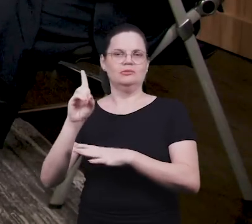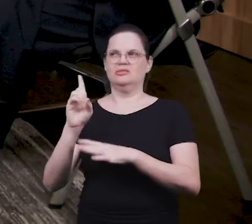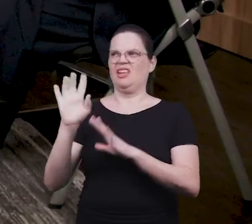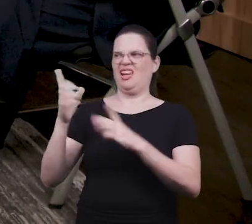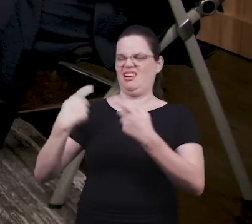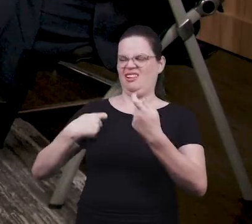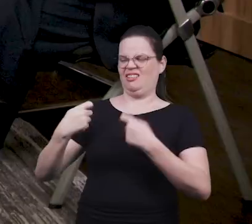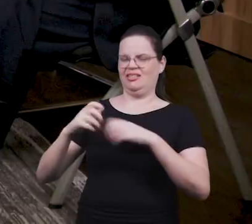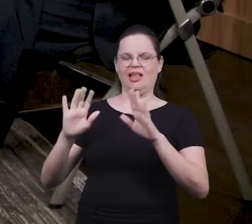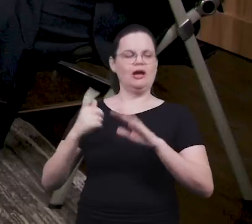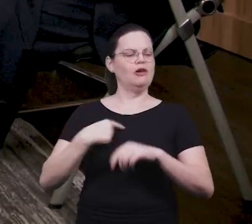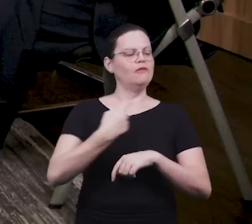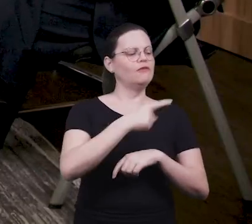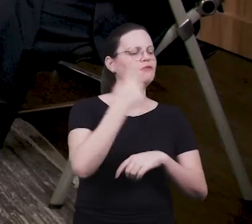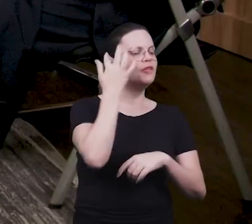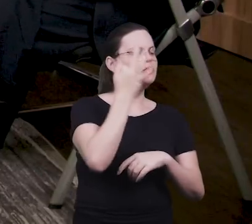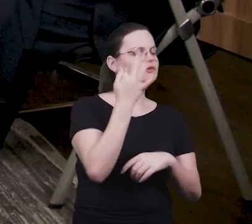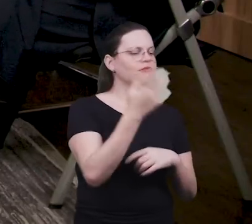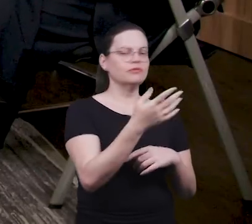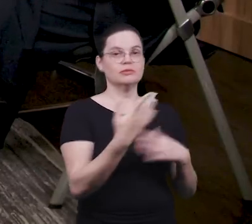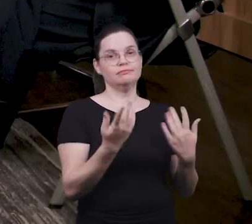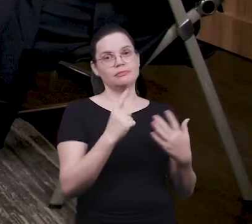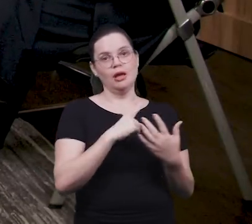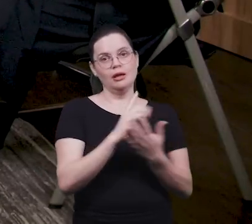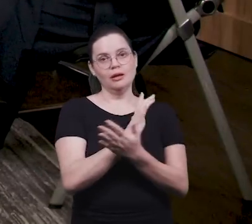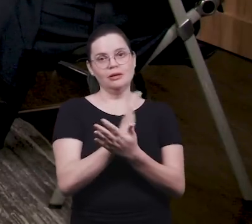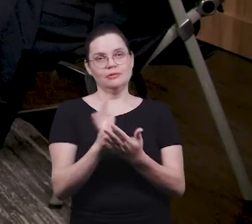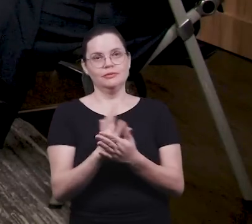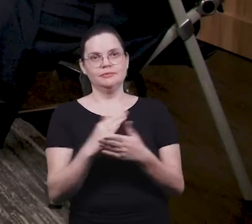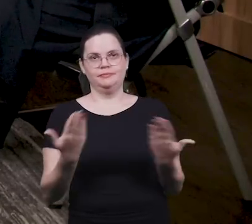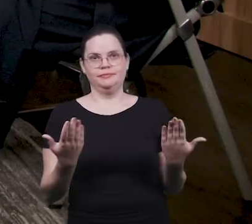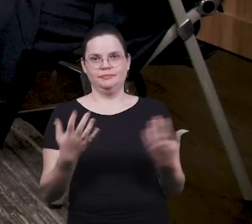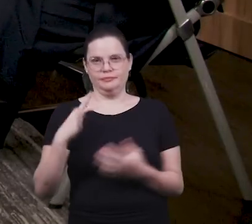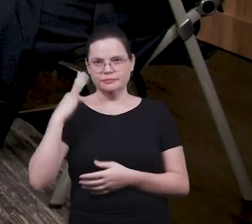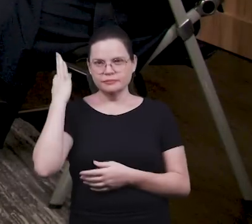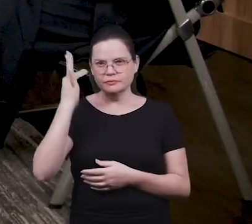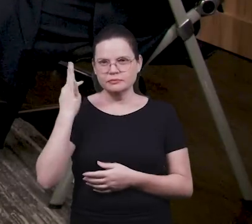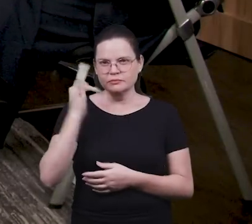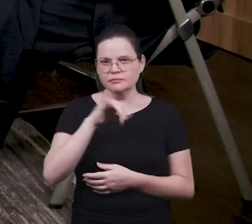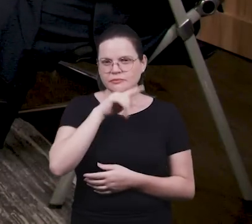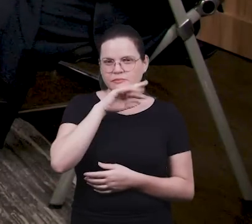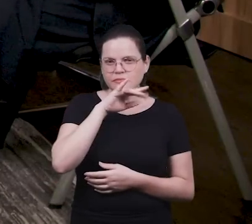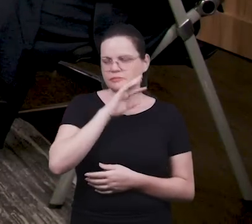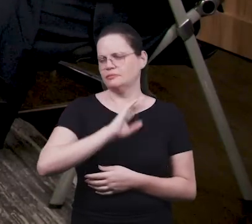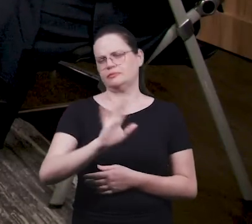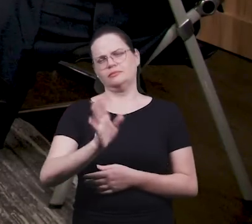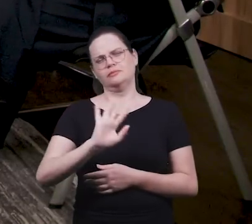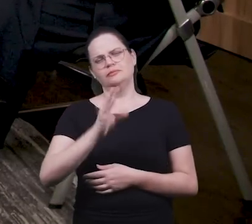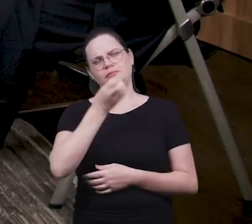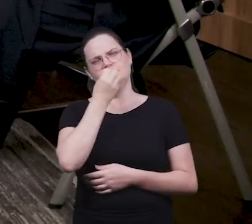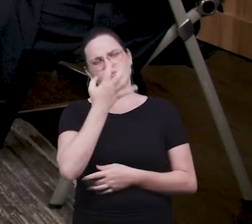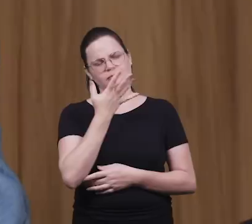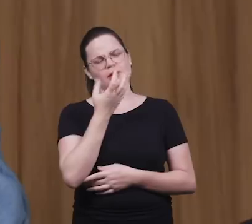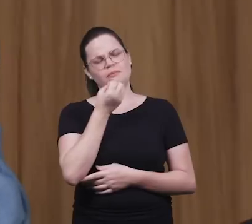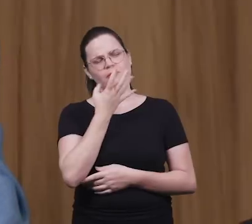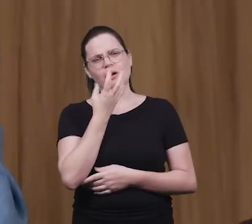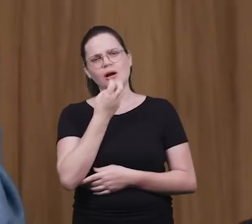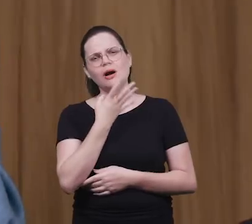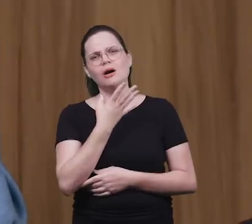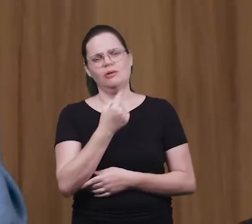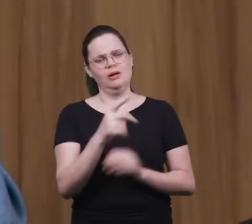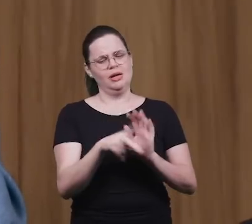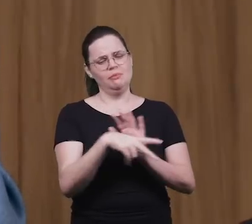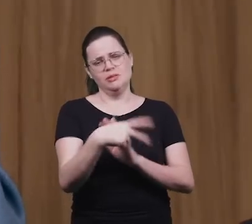é? Então, a filosofia não é ruim, a filosofia é coisa boa, é de gente, é dessa vida. Mas